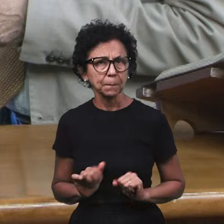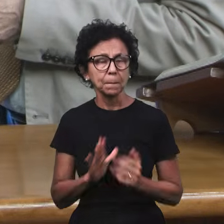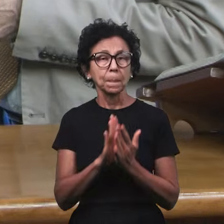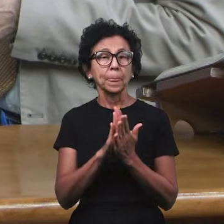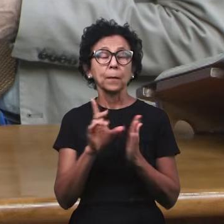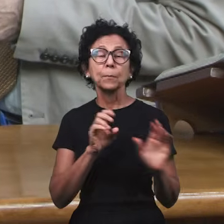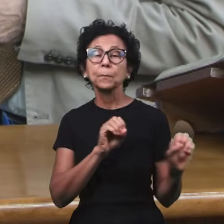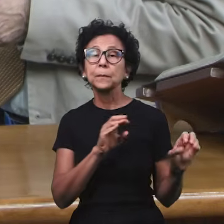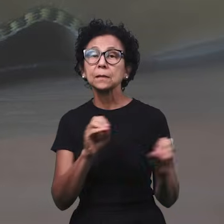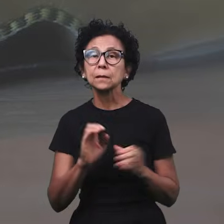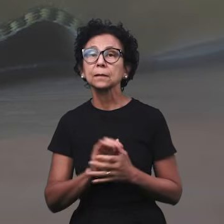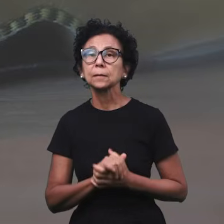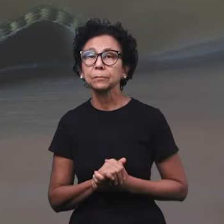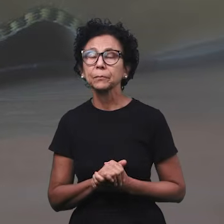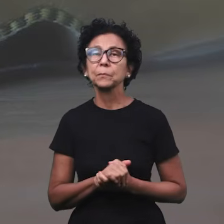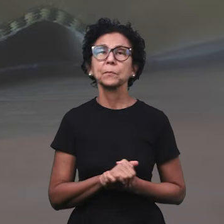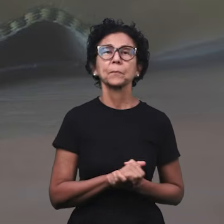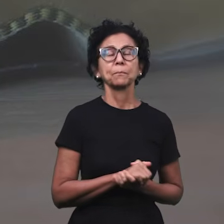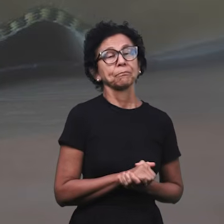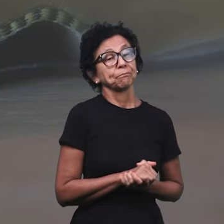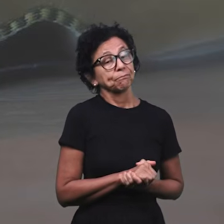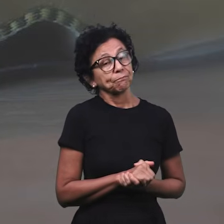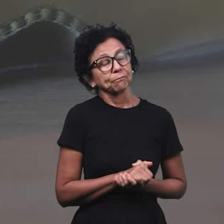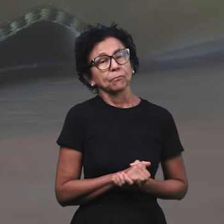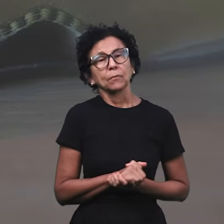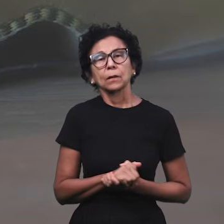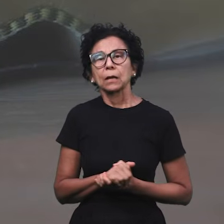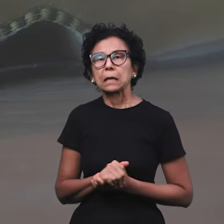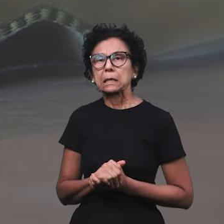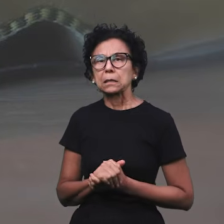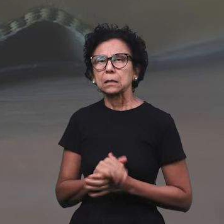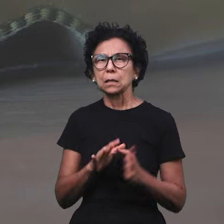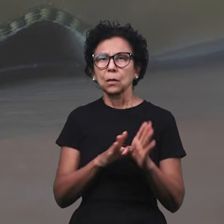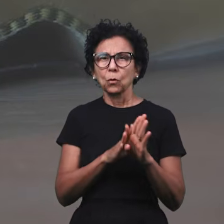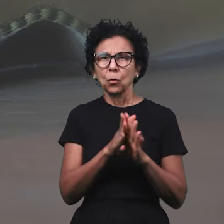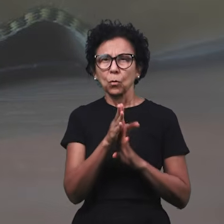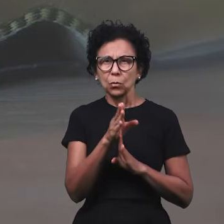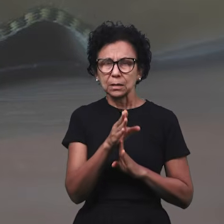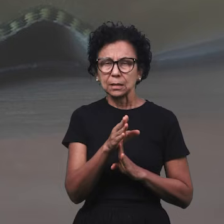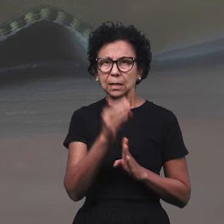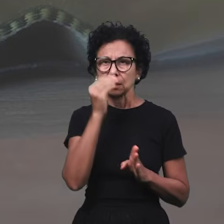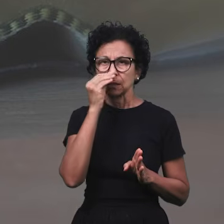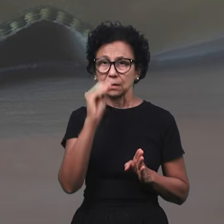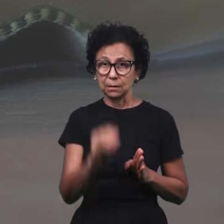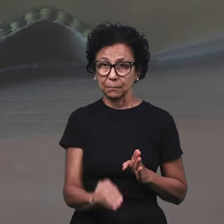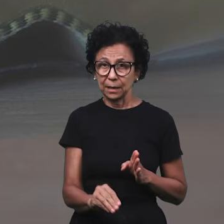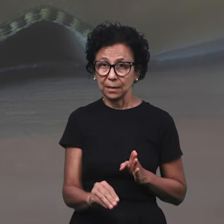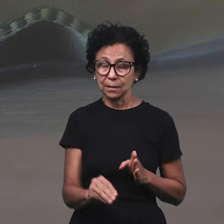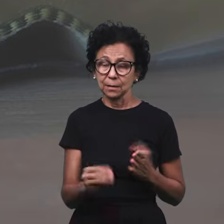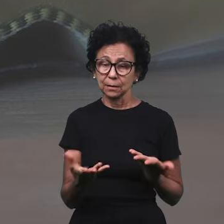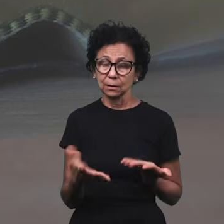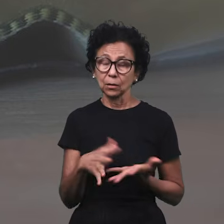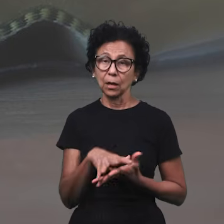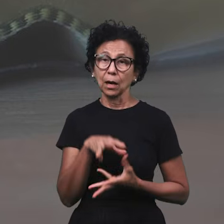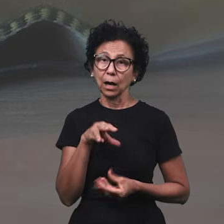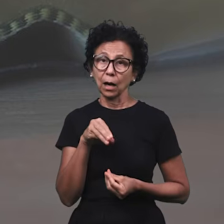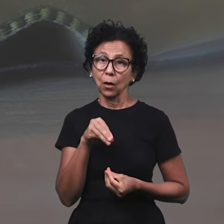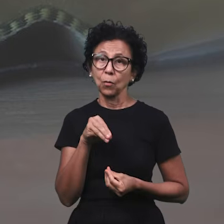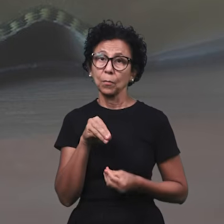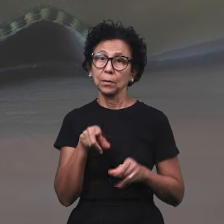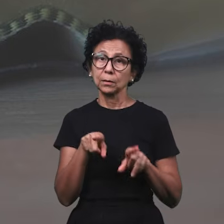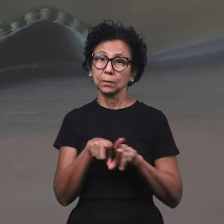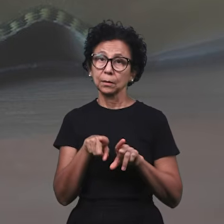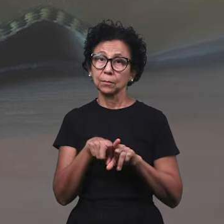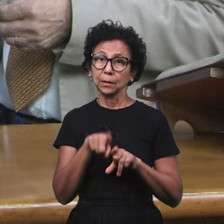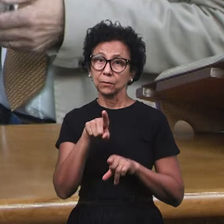acerca desse ponto? Aquele que rejeita a correção menospreza a sua alma, mas o que escuta a repreensão